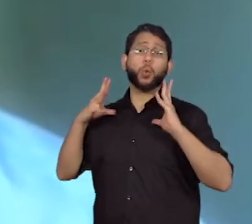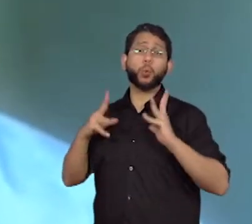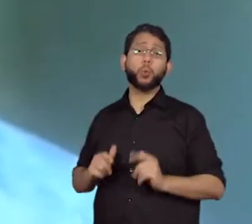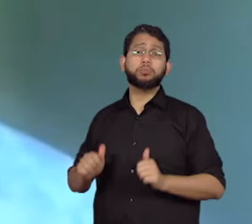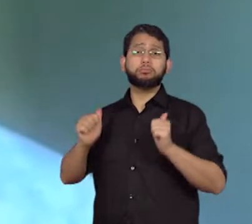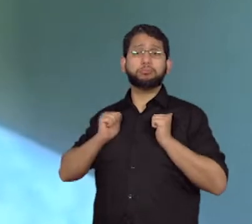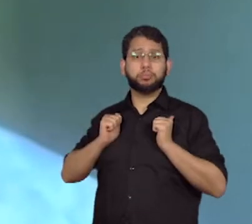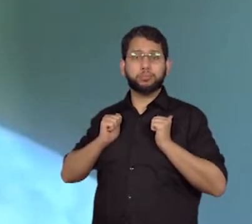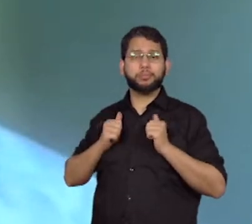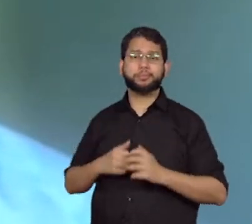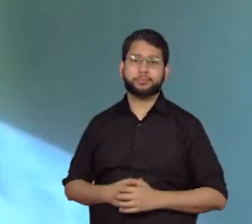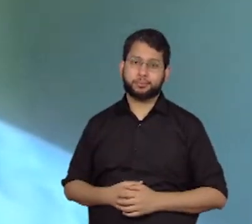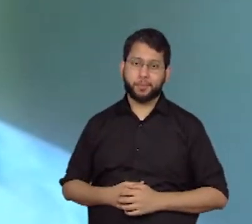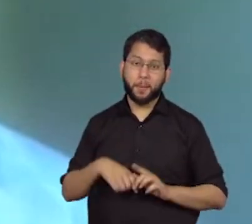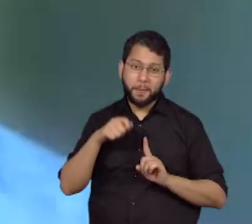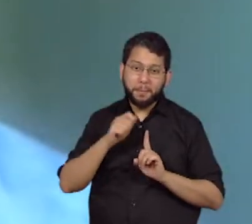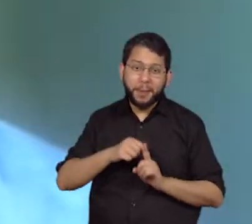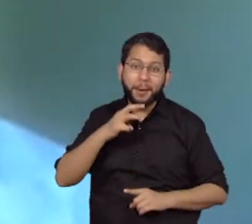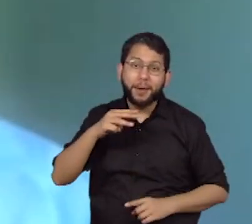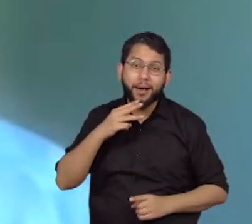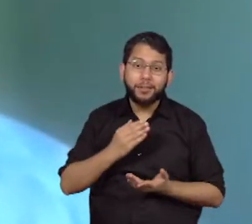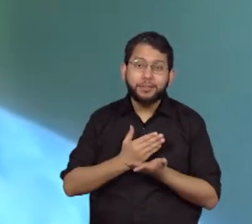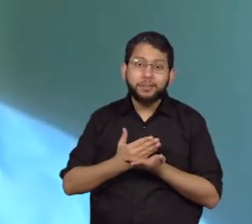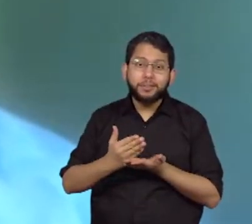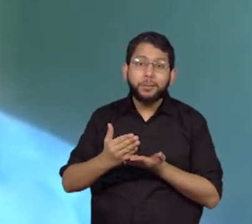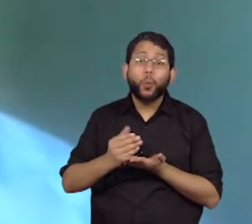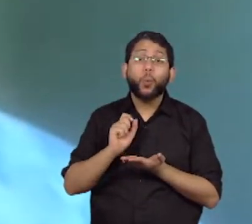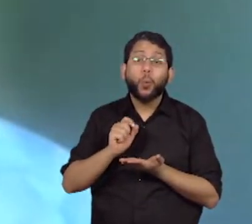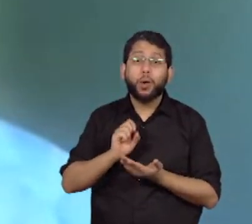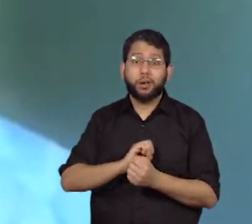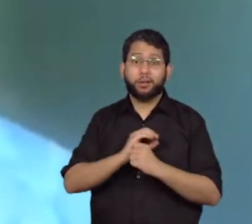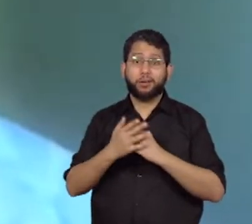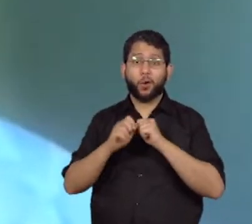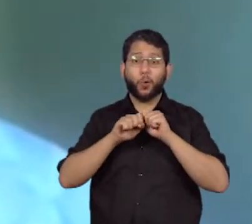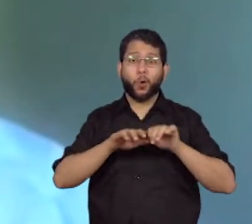de corona. E o mundo ficou de pernas pro ar.